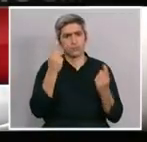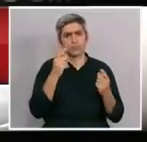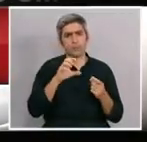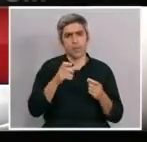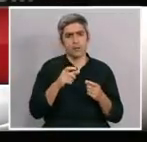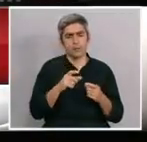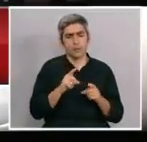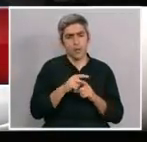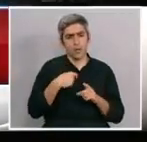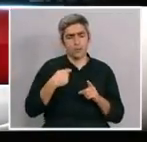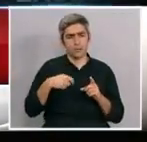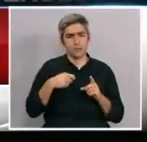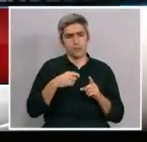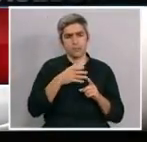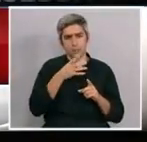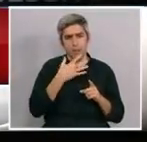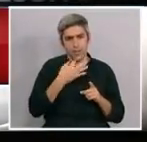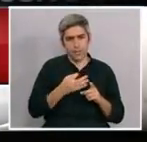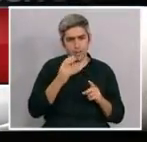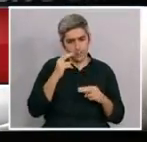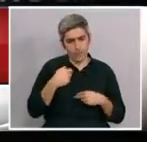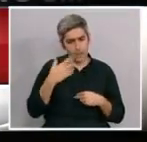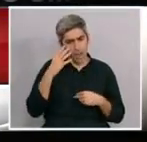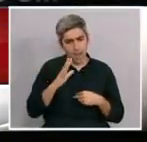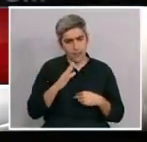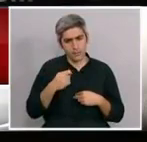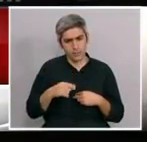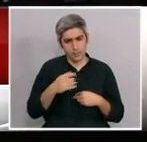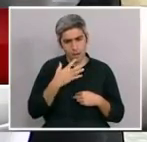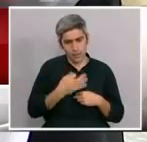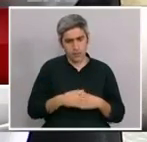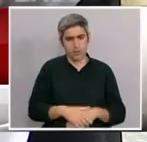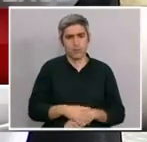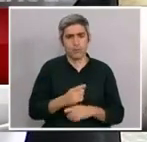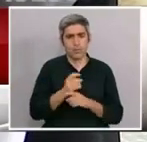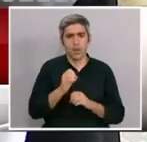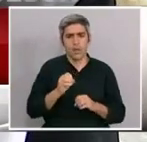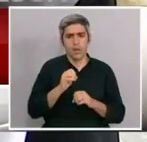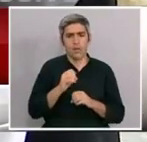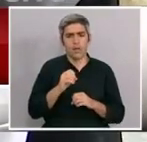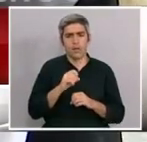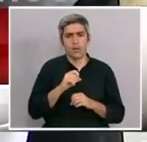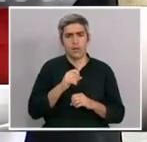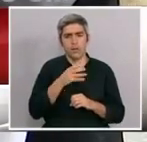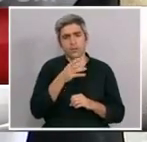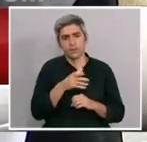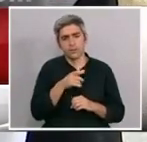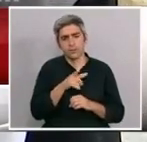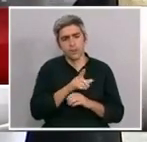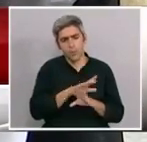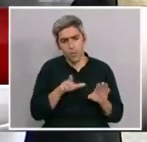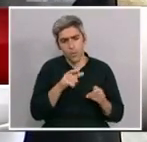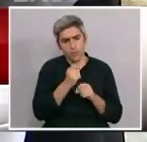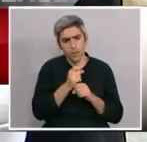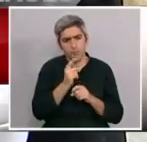Como sendo o presidente... Ele acreditava mesmo que... Ele acreditava que ainda estava. Ainda, porque ninguém tinha aquela coisa de lhe dizer